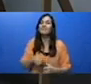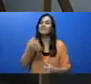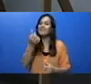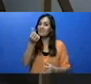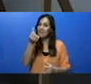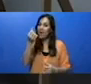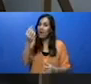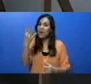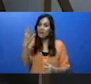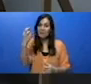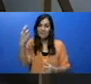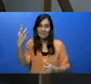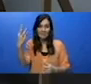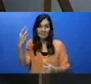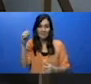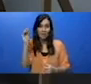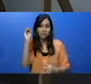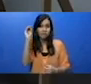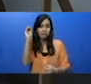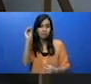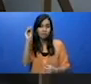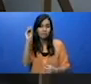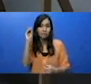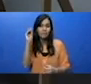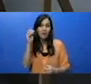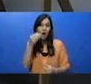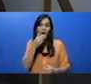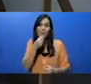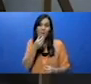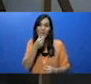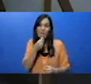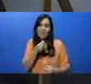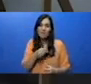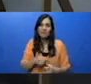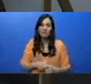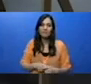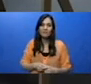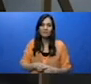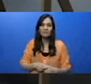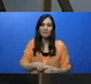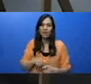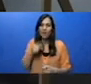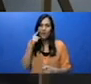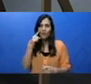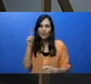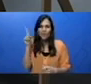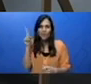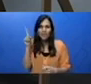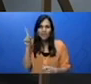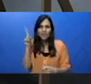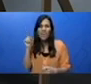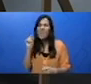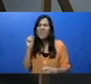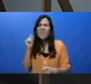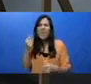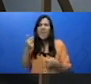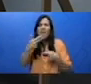marcou o ponto? Daniel novamente. O que será que vai vencer aqui, hein? Vocês viram lá, prestar atenção? O que